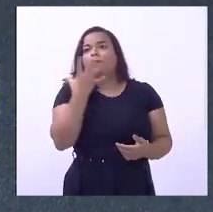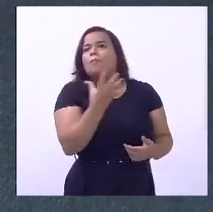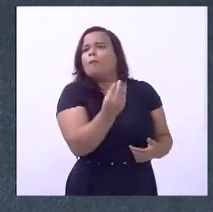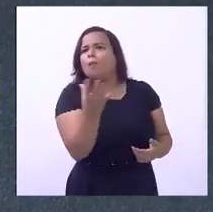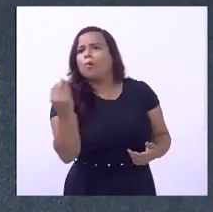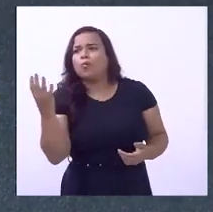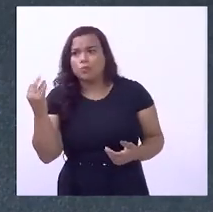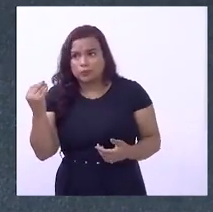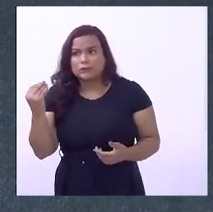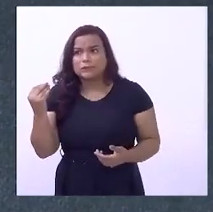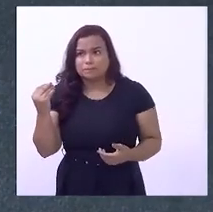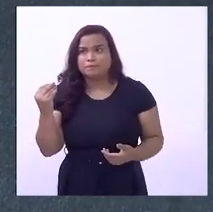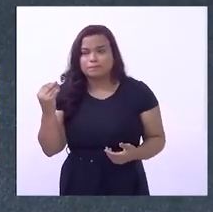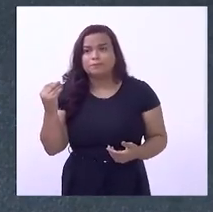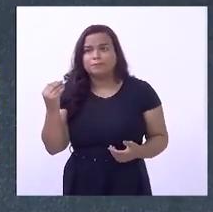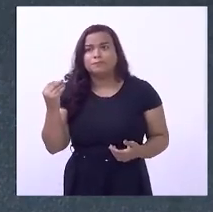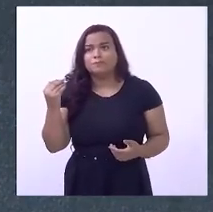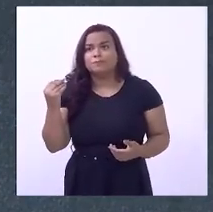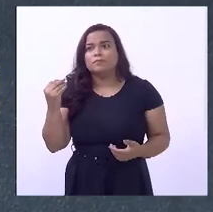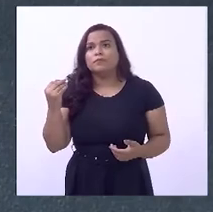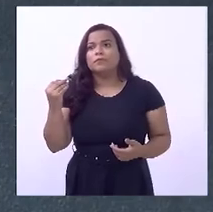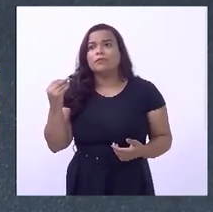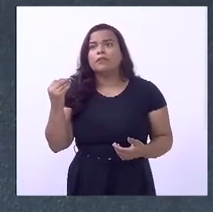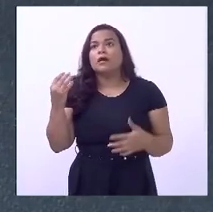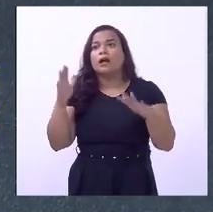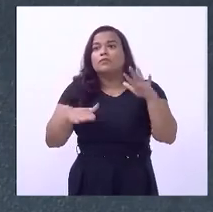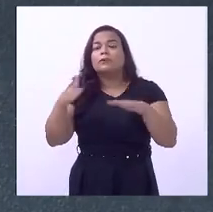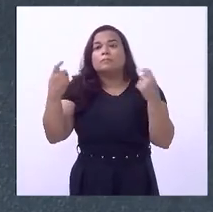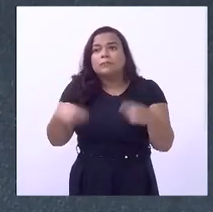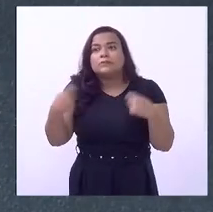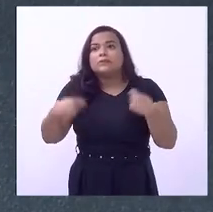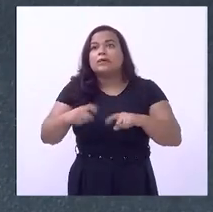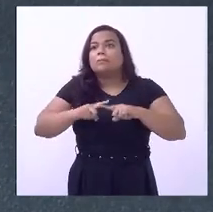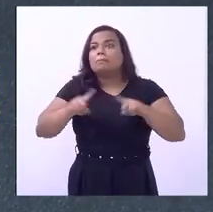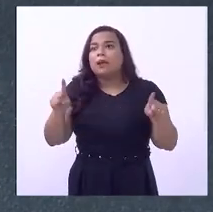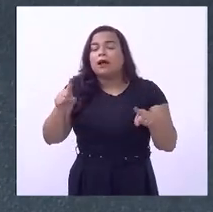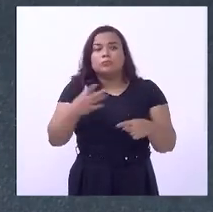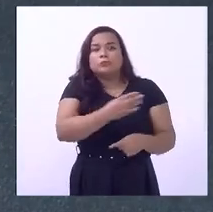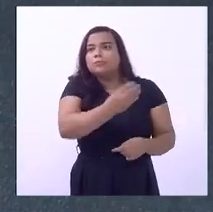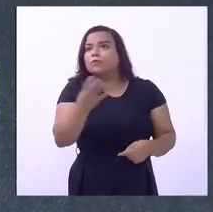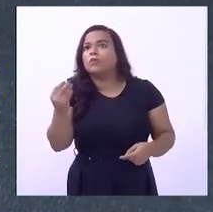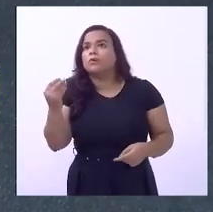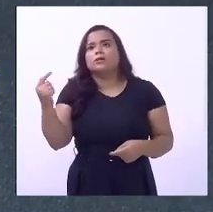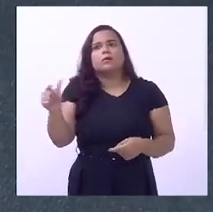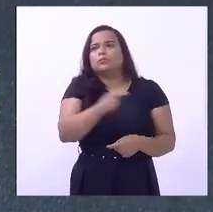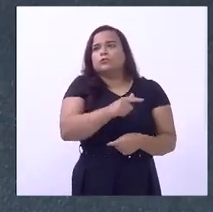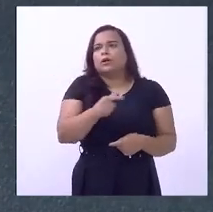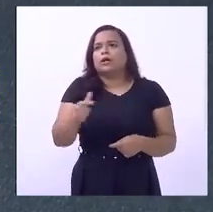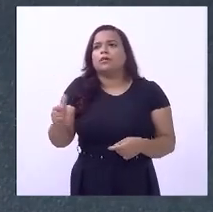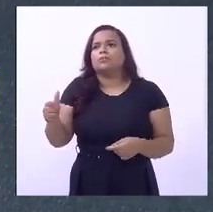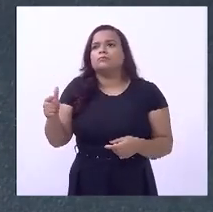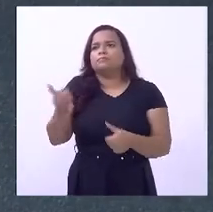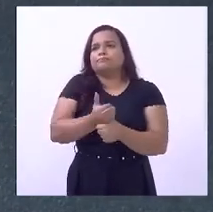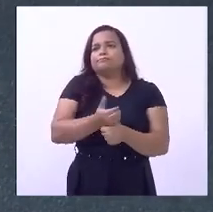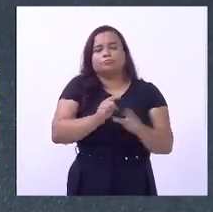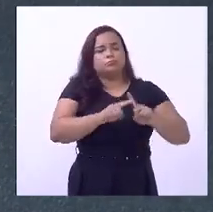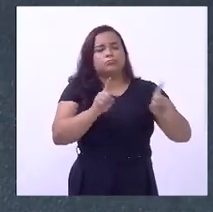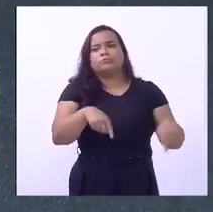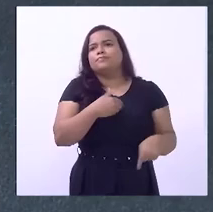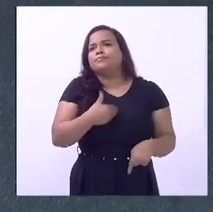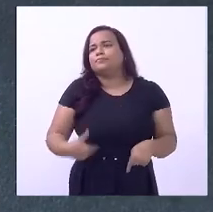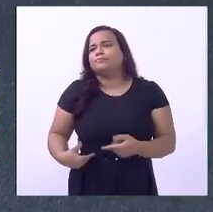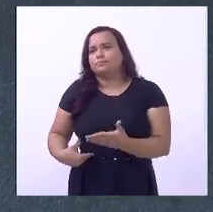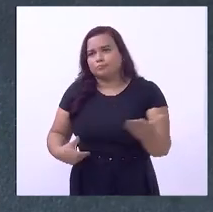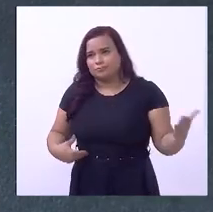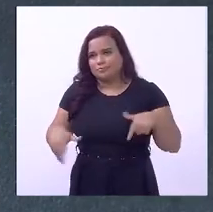não de maneira nenhuma, mesmo precisando, estariam no lugar dessas servidoras e servidores. Então,